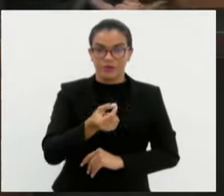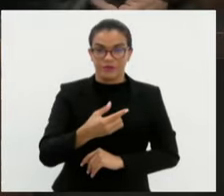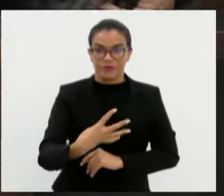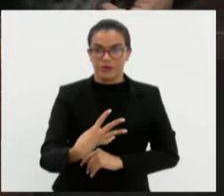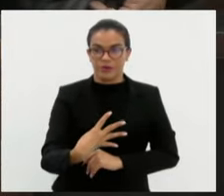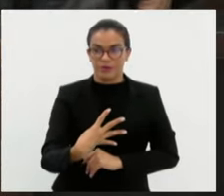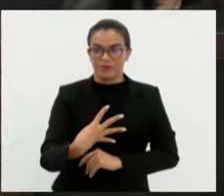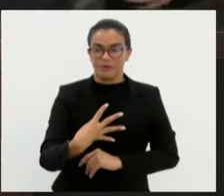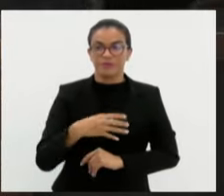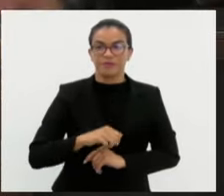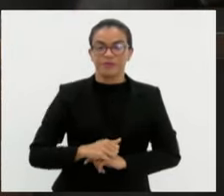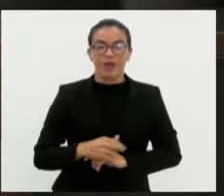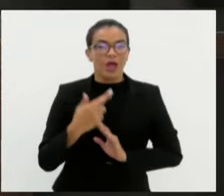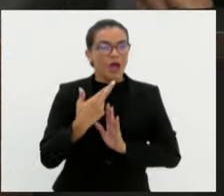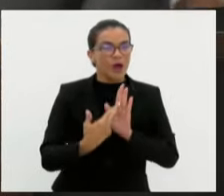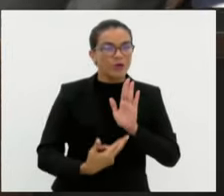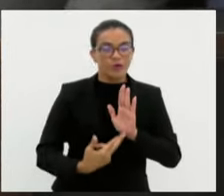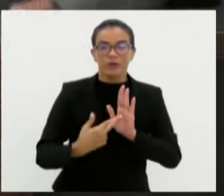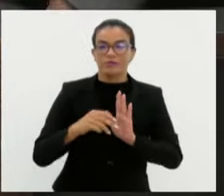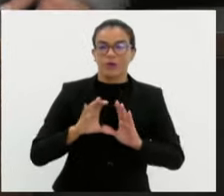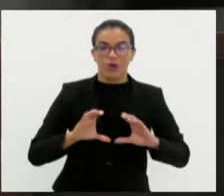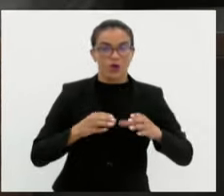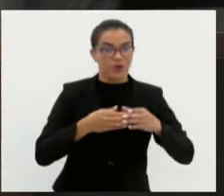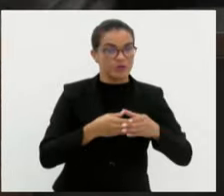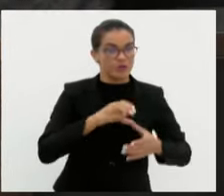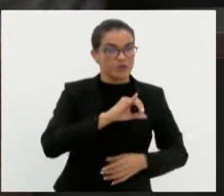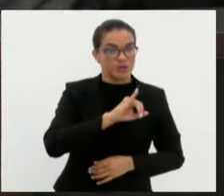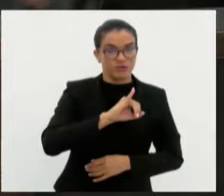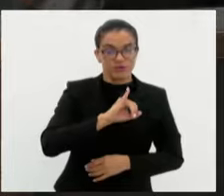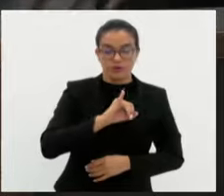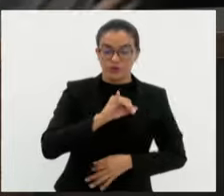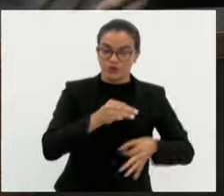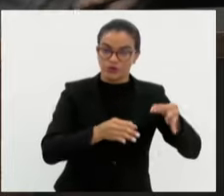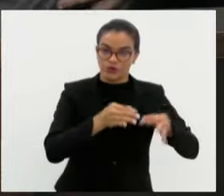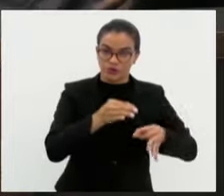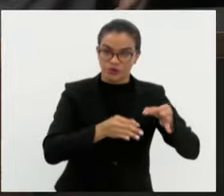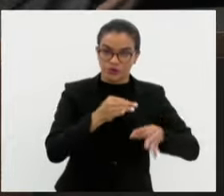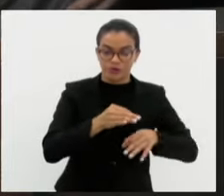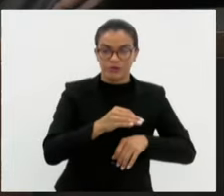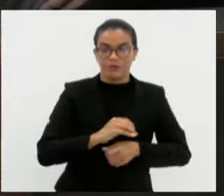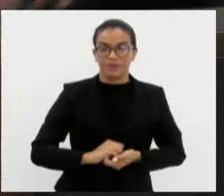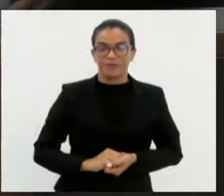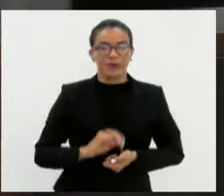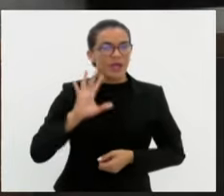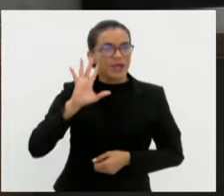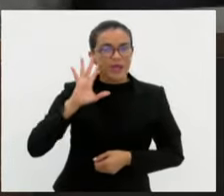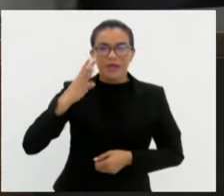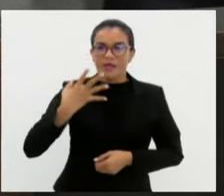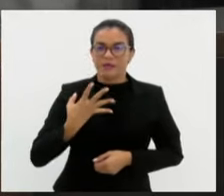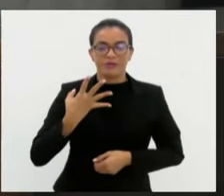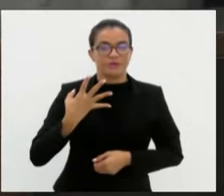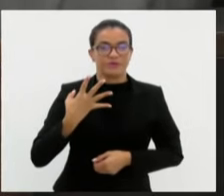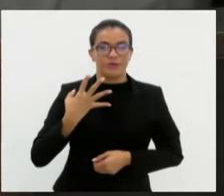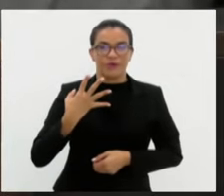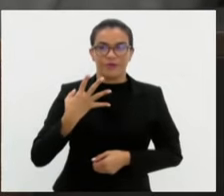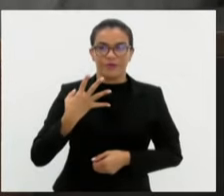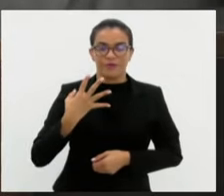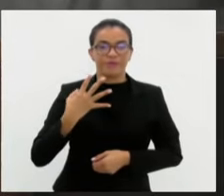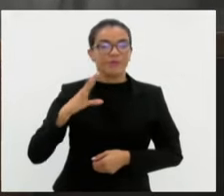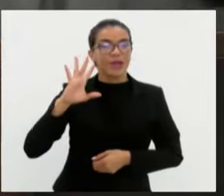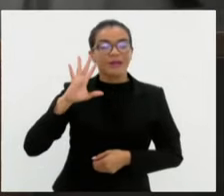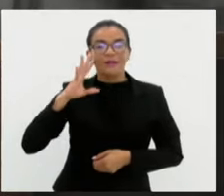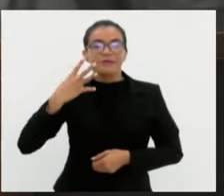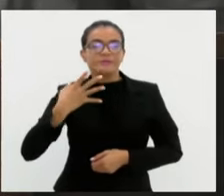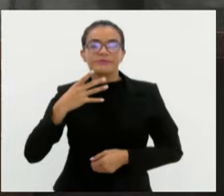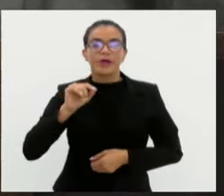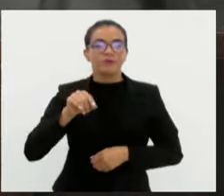2024. Autora, Comissão de Constituição e Justiça. Resolve sobre os efeitos da decisão